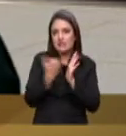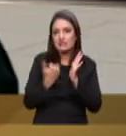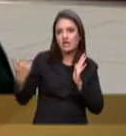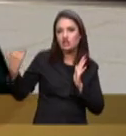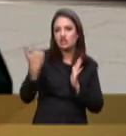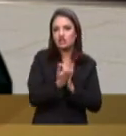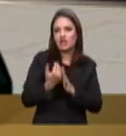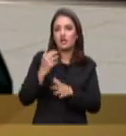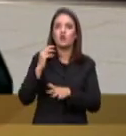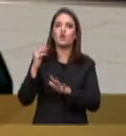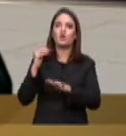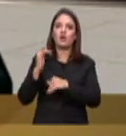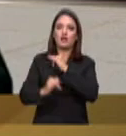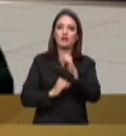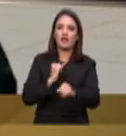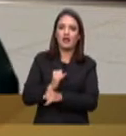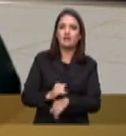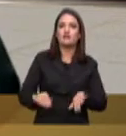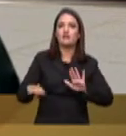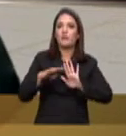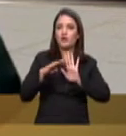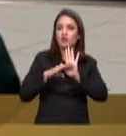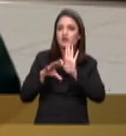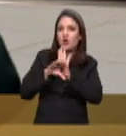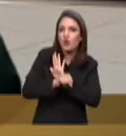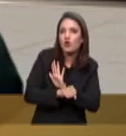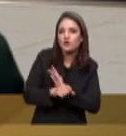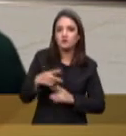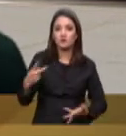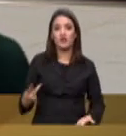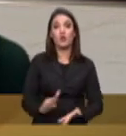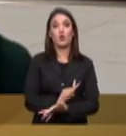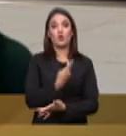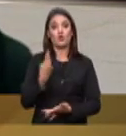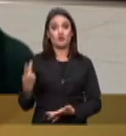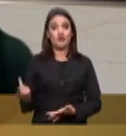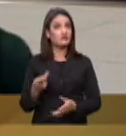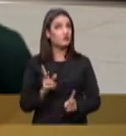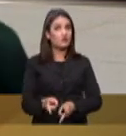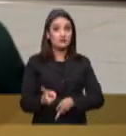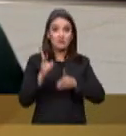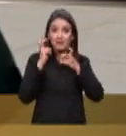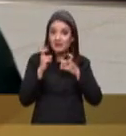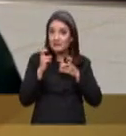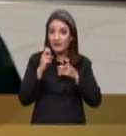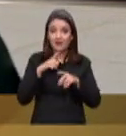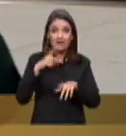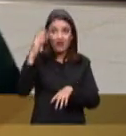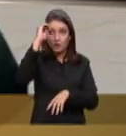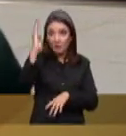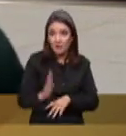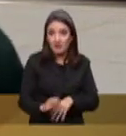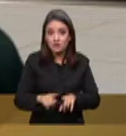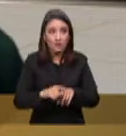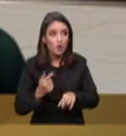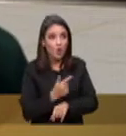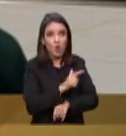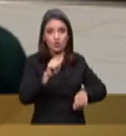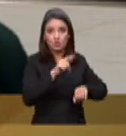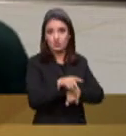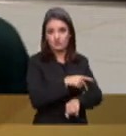dos algoritmos sobre a dinâmica democrática, fenômeno observado nacional e